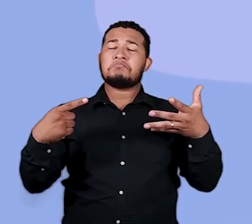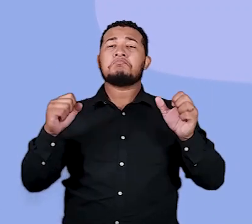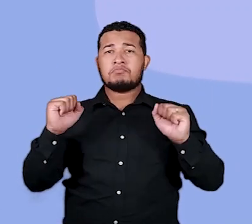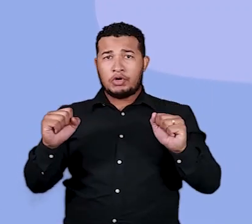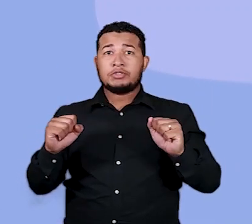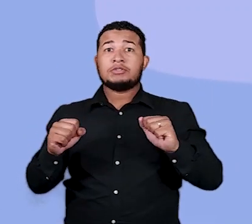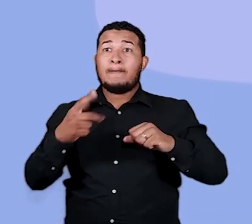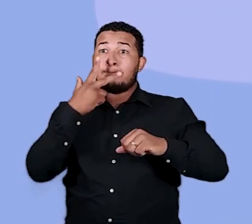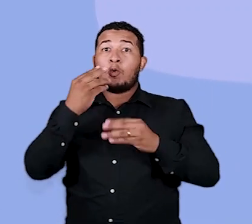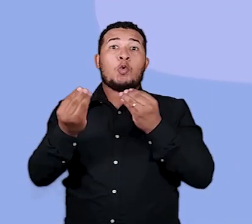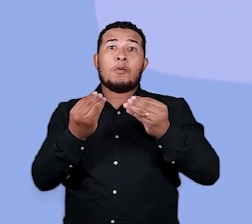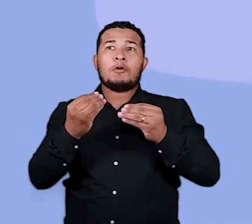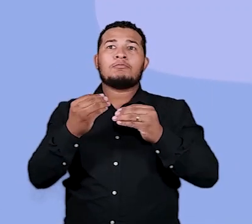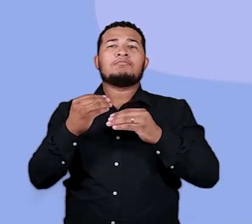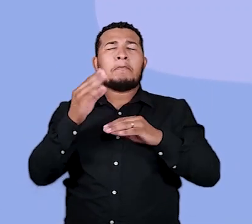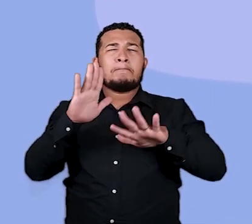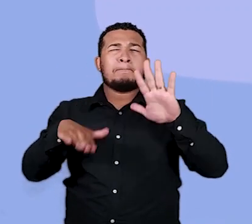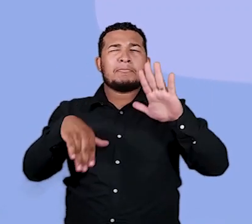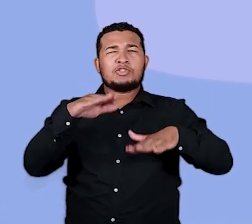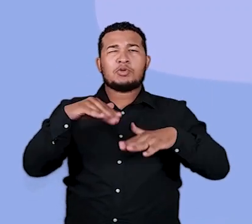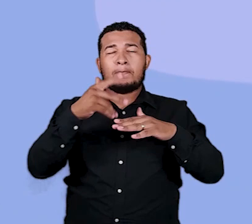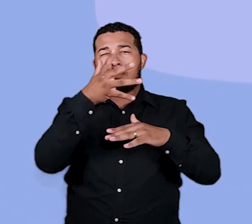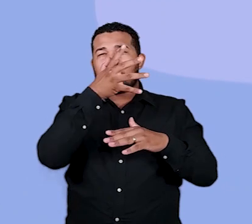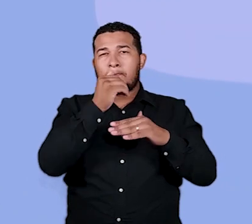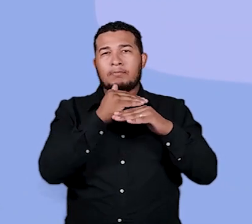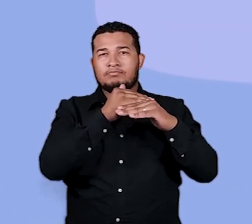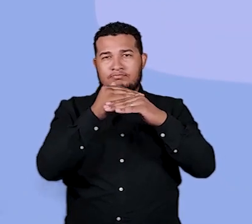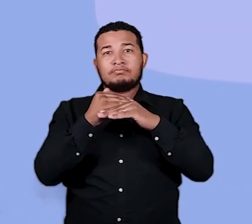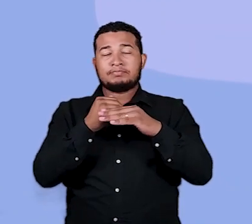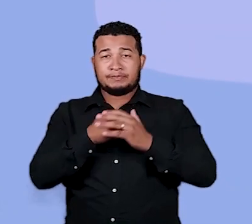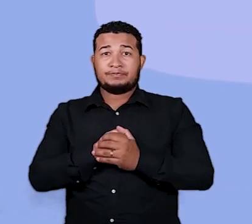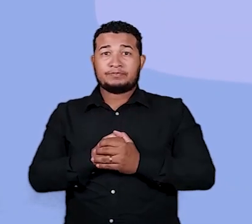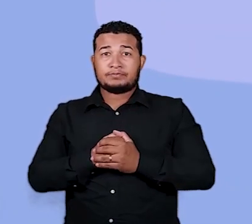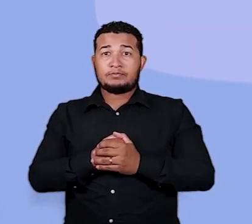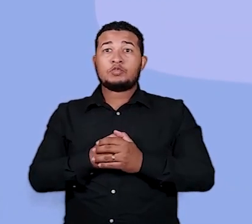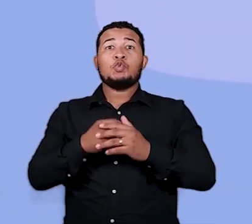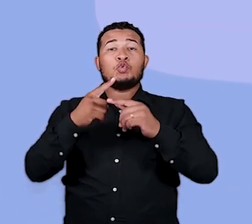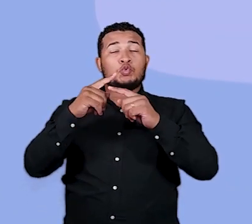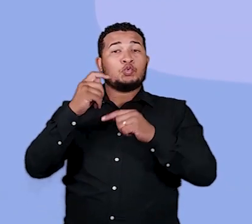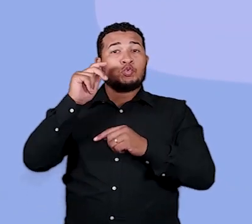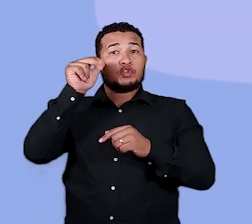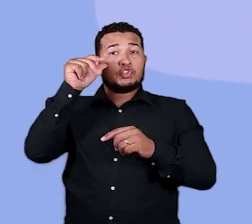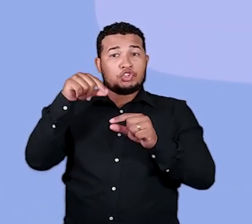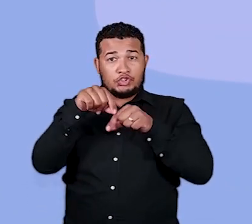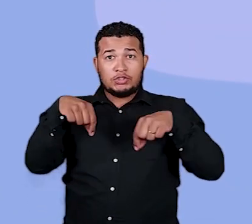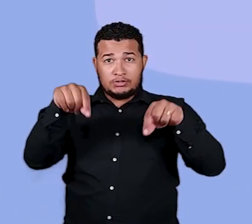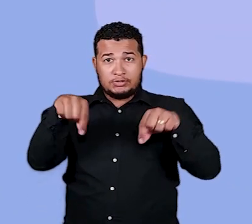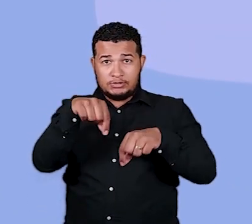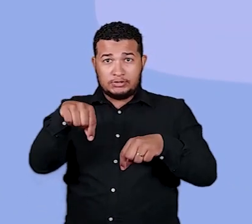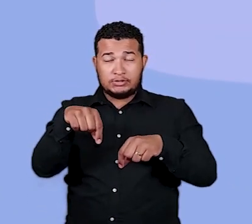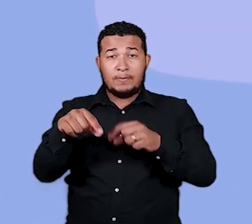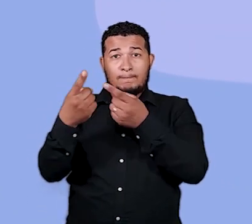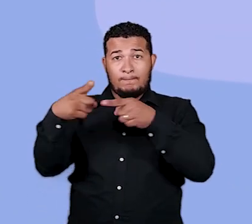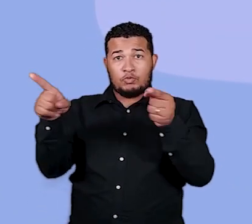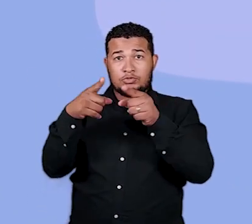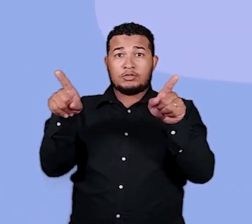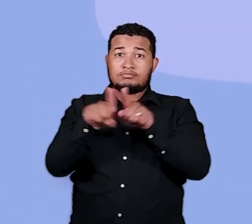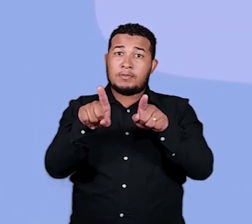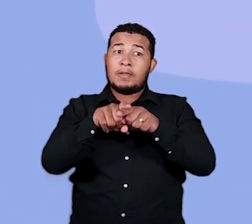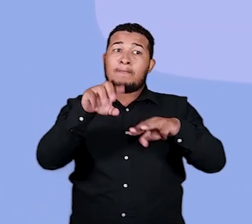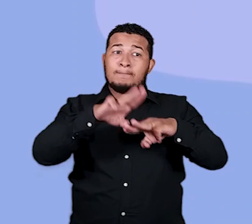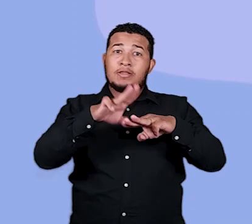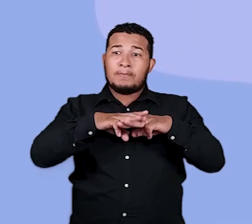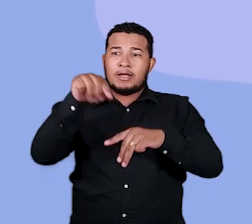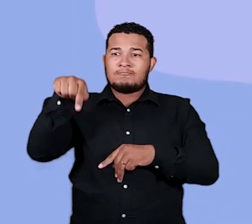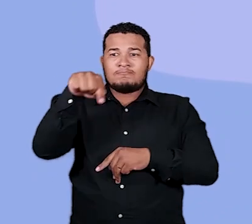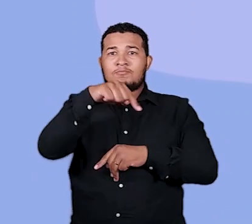mesmo tempo, em condições de aproximada igualdade. O xadrez, a música e a matemática são os únicos